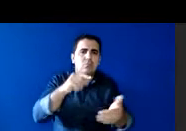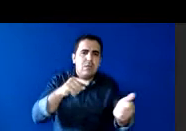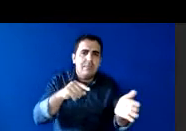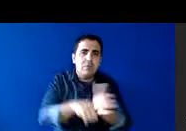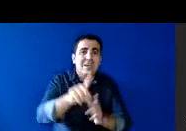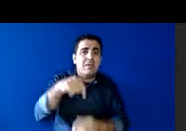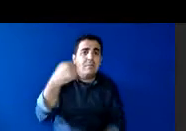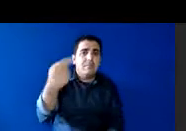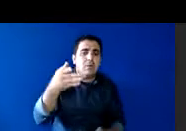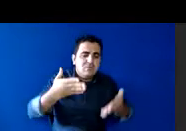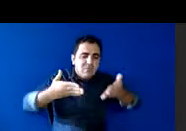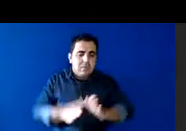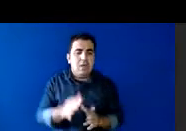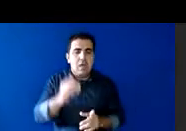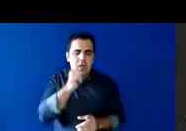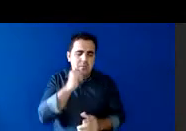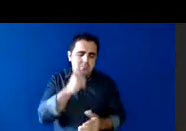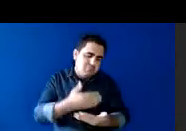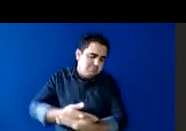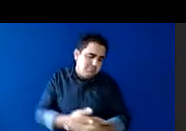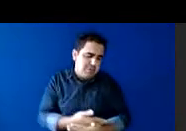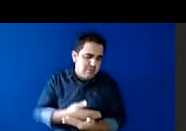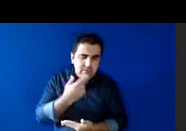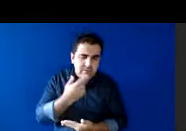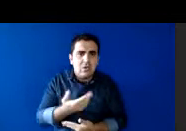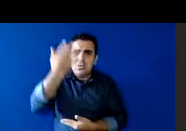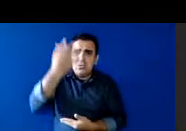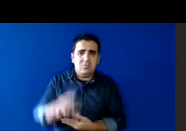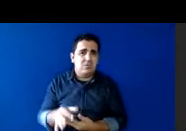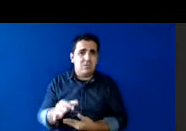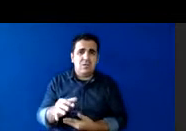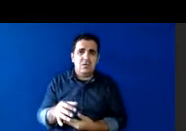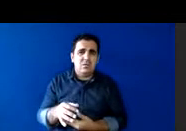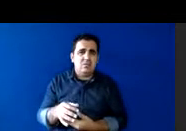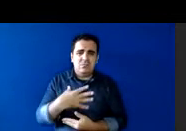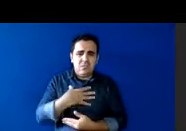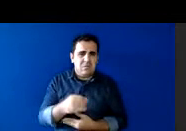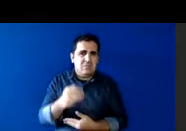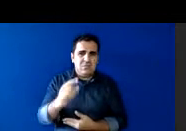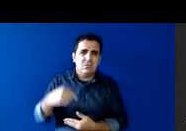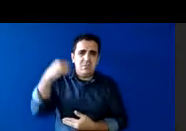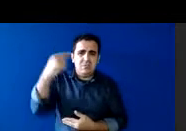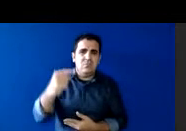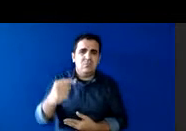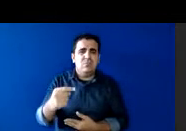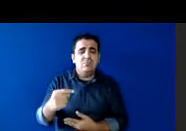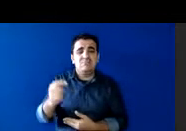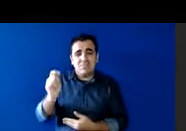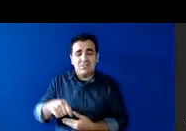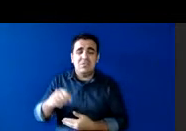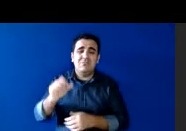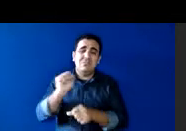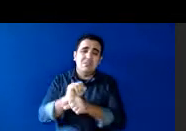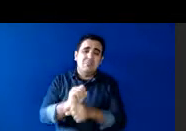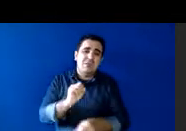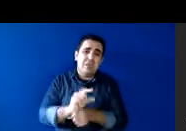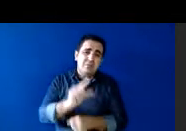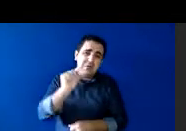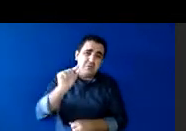pós-parto, elas disseram que elas não queriam ter filho naquele momento, que elas queriam ter esperado mais.